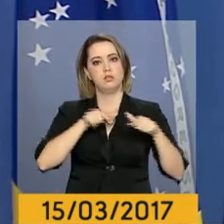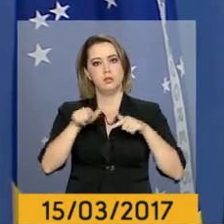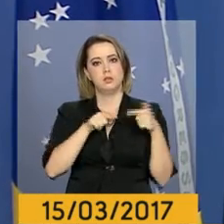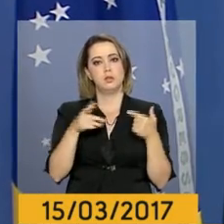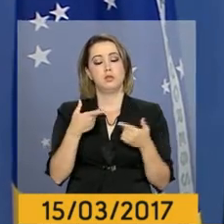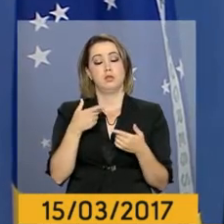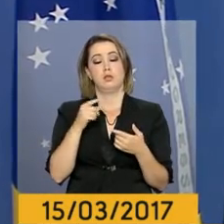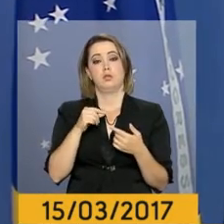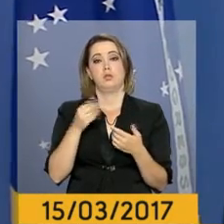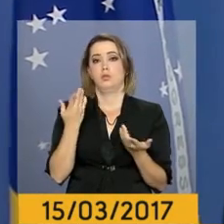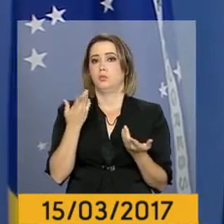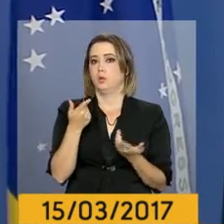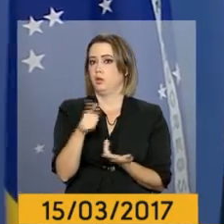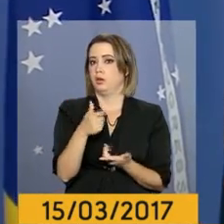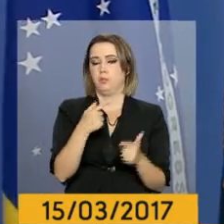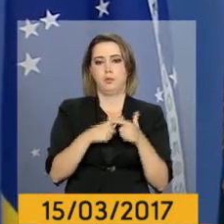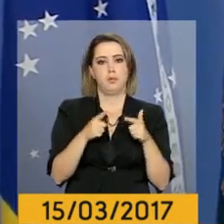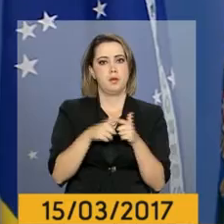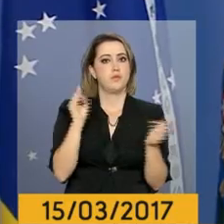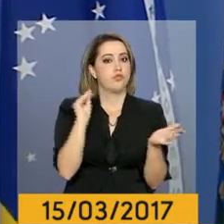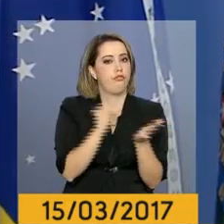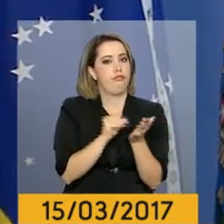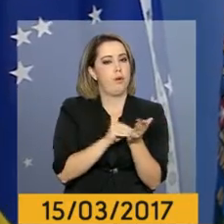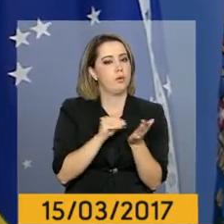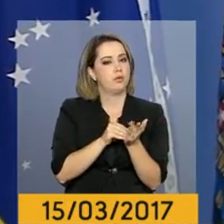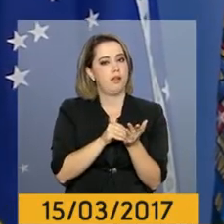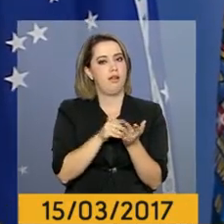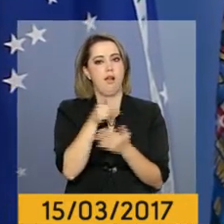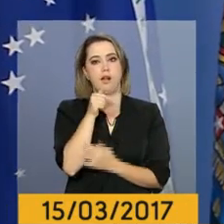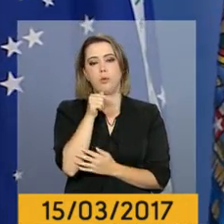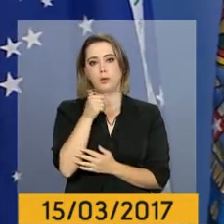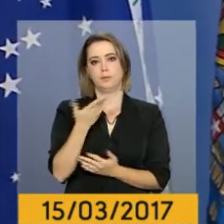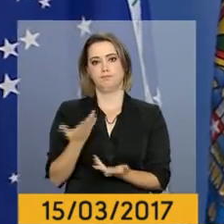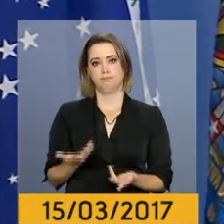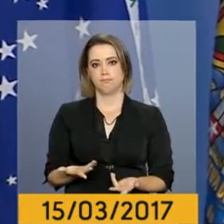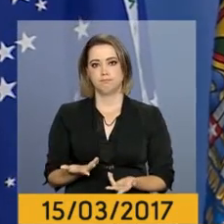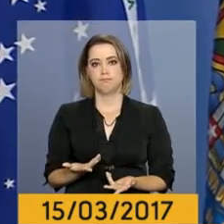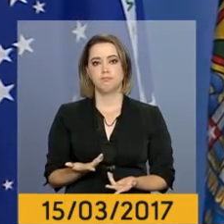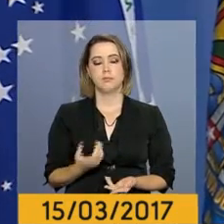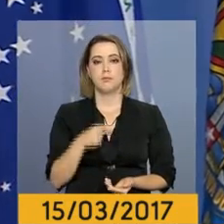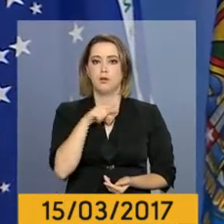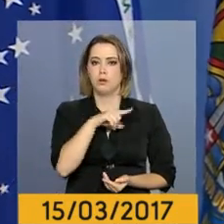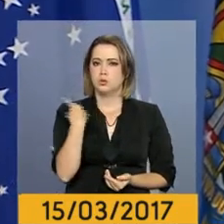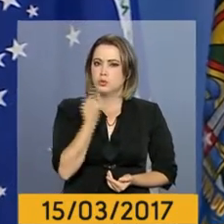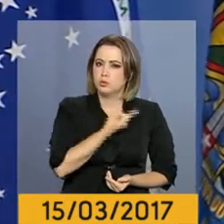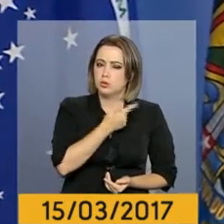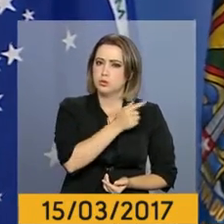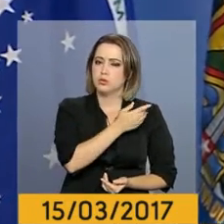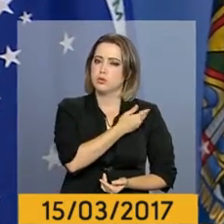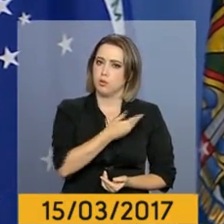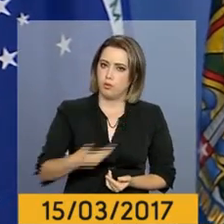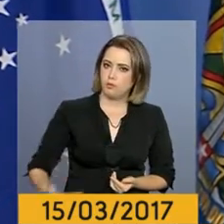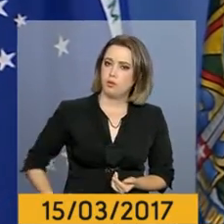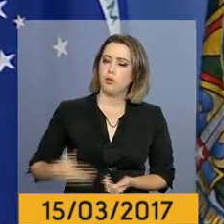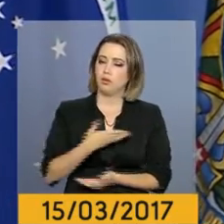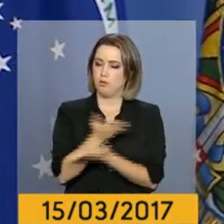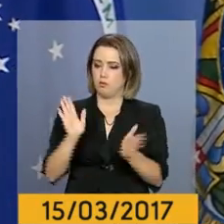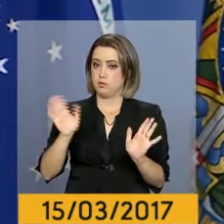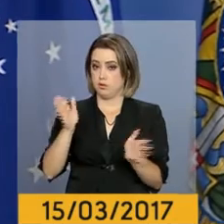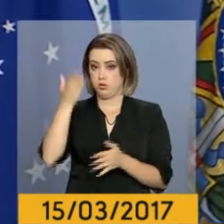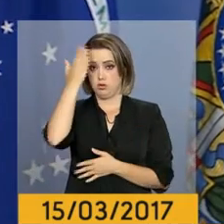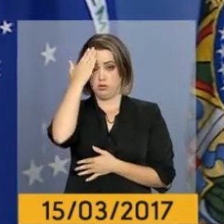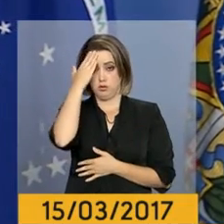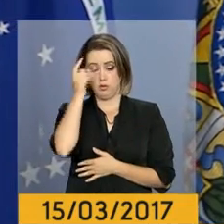risco de falta d'água este é este nosso governo vocês sabe é um